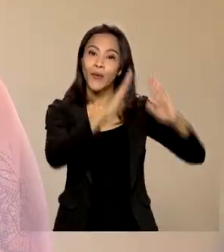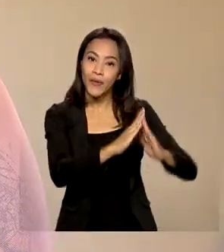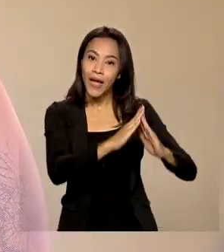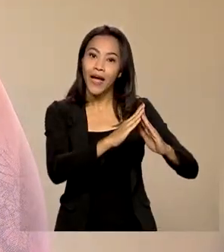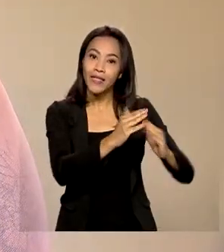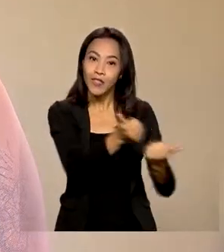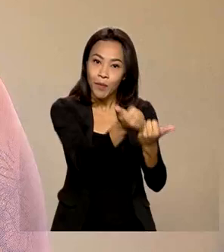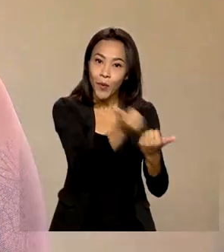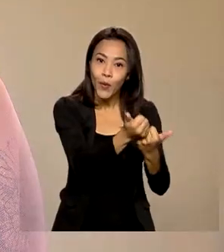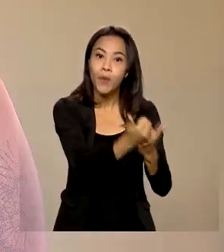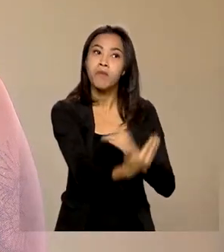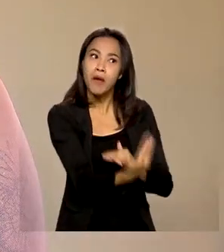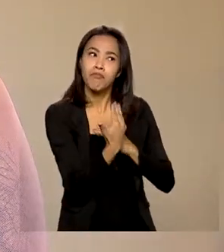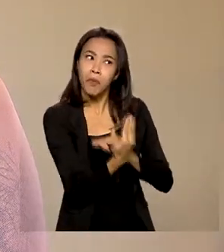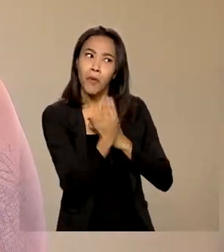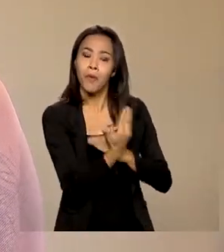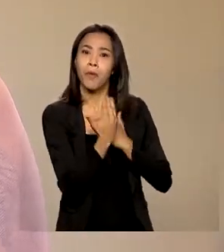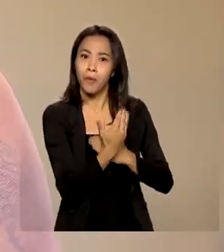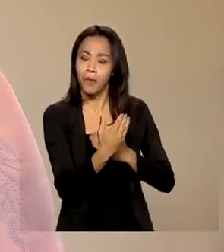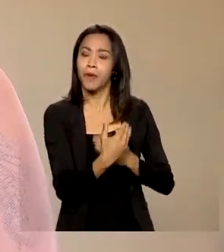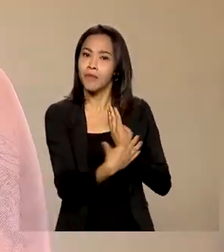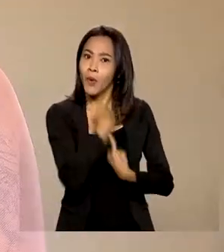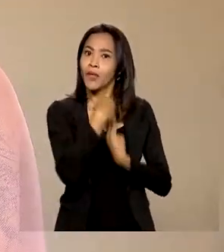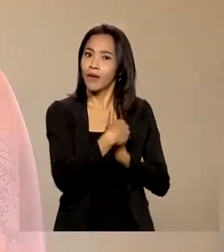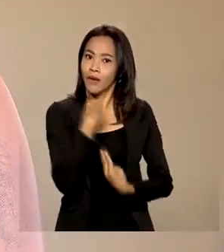durante um ano, me ajudaram com bastante coisa.